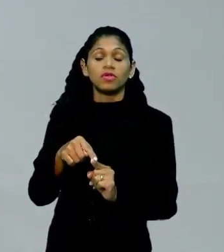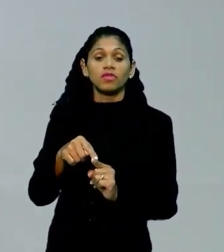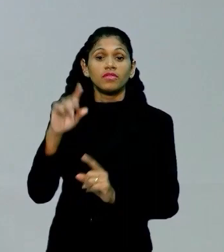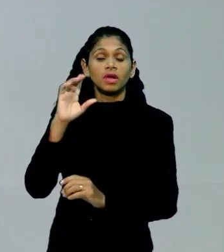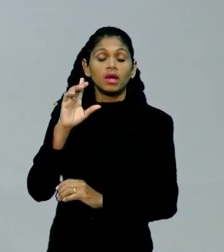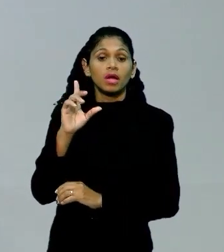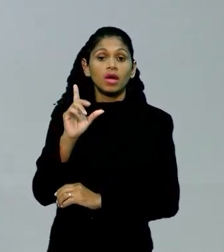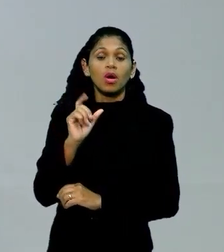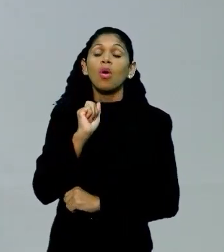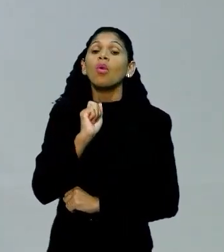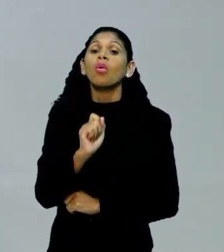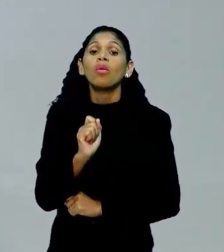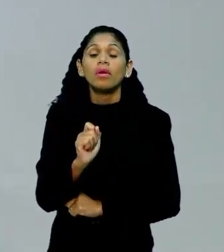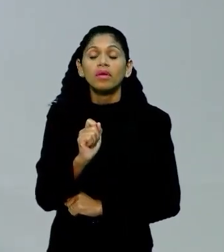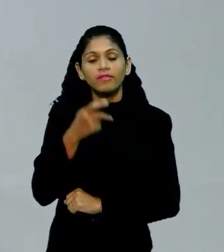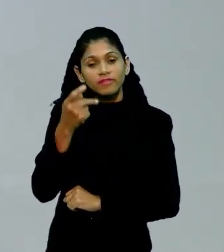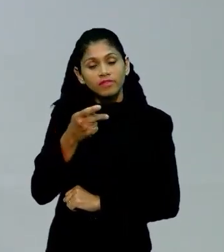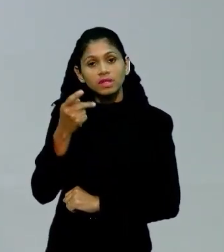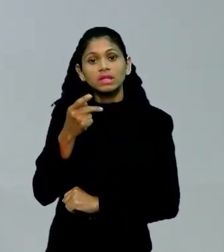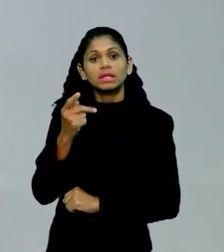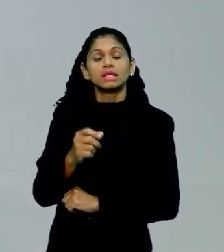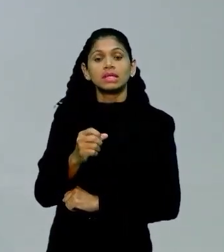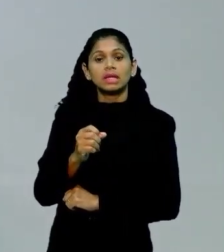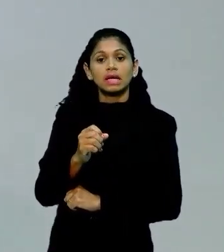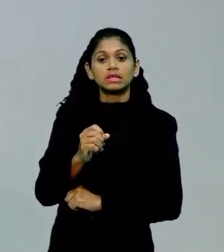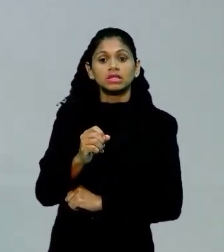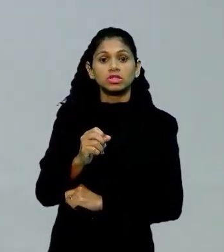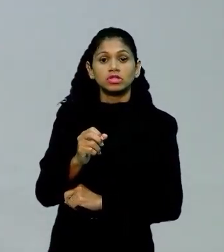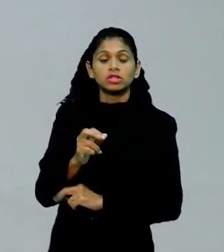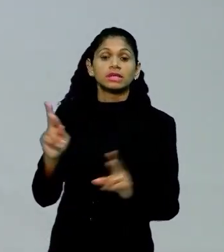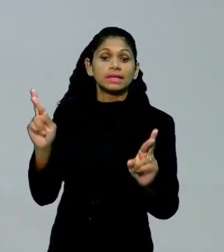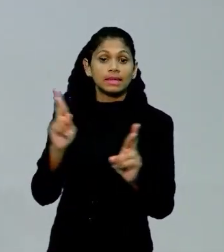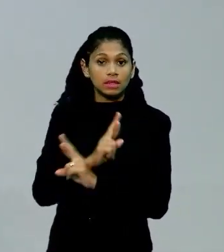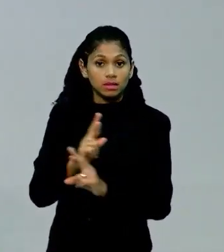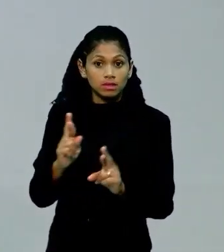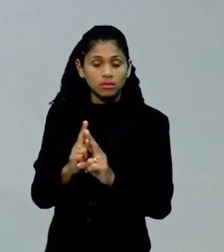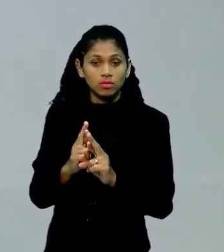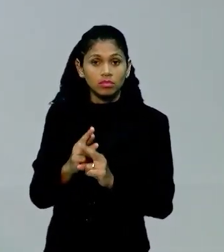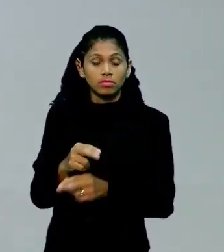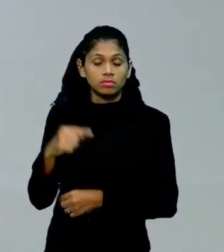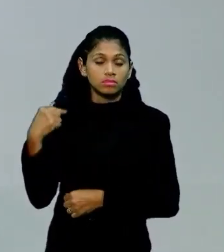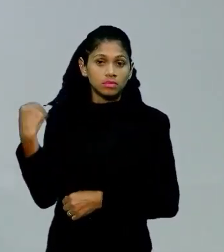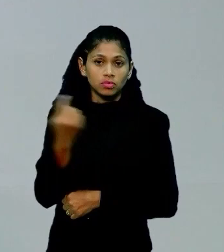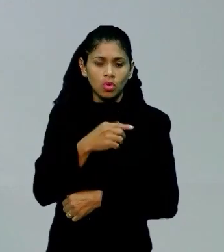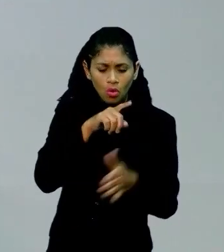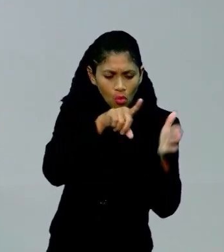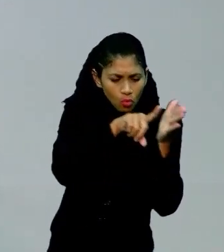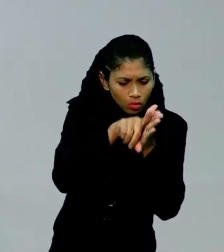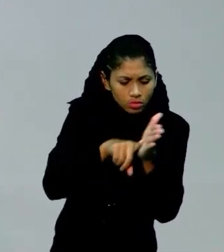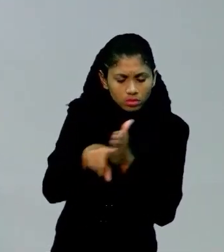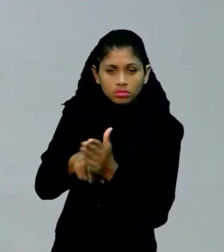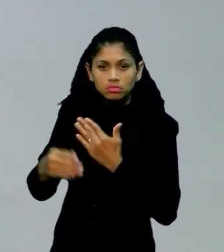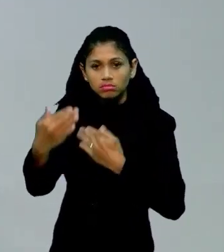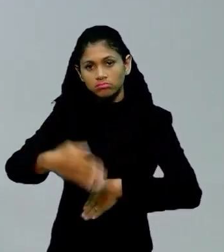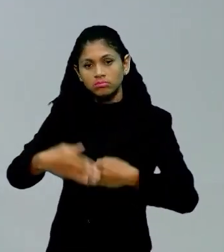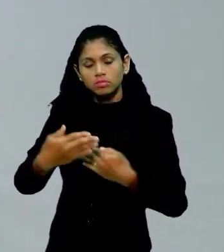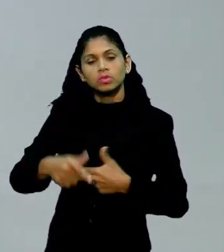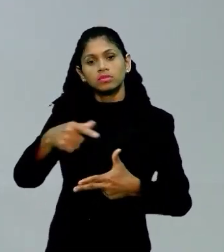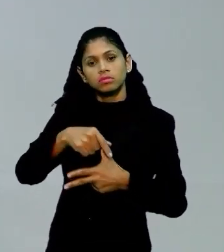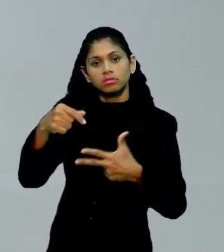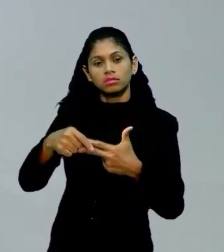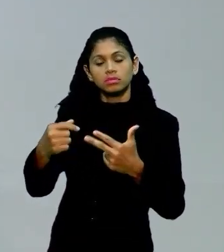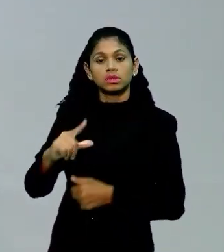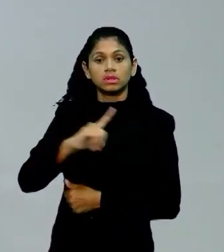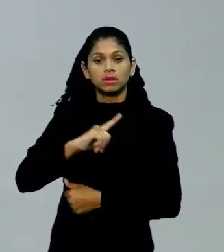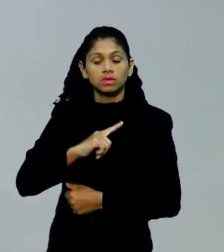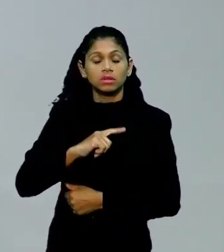aquele conhecimento e associar a outros quando a gente analisa a prova do Enem a gente vê e acompanha que existem duas dois sistemas